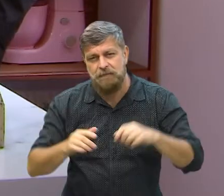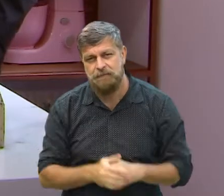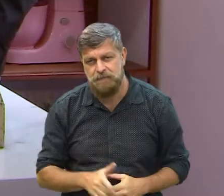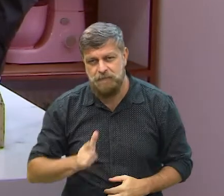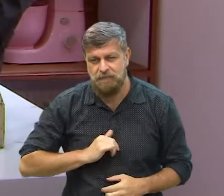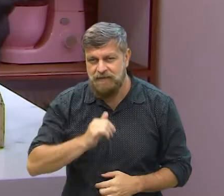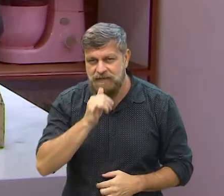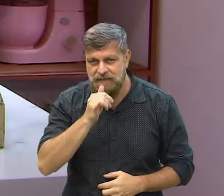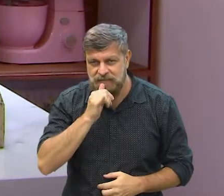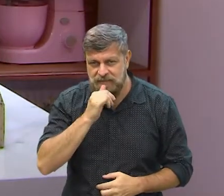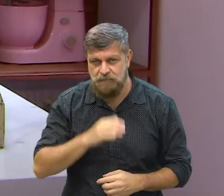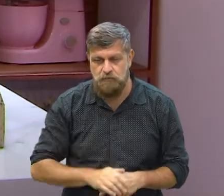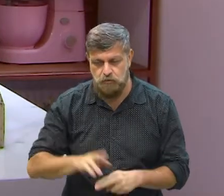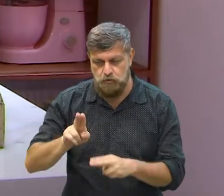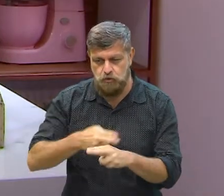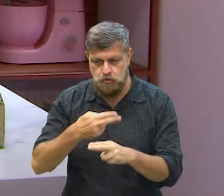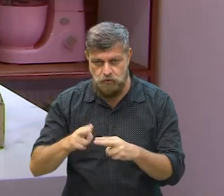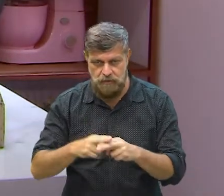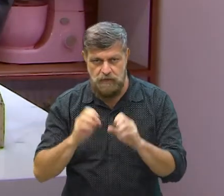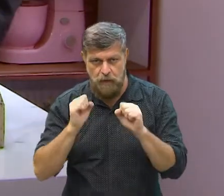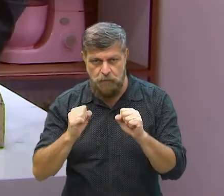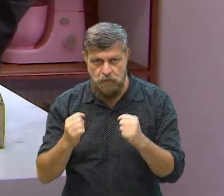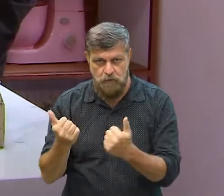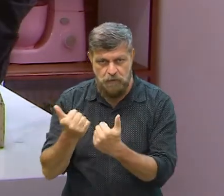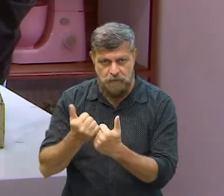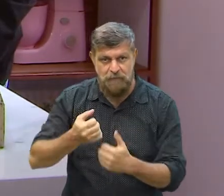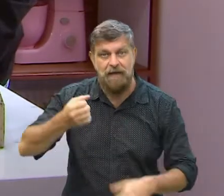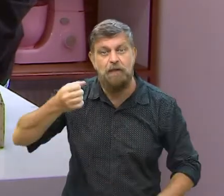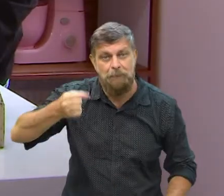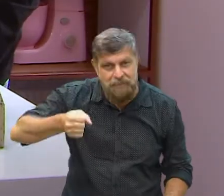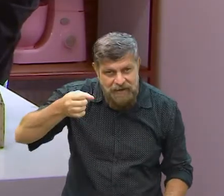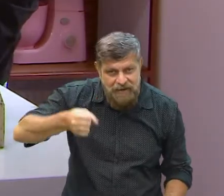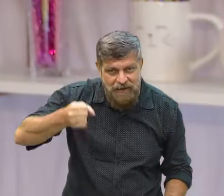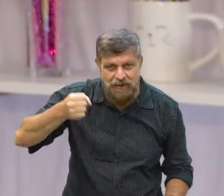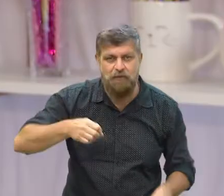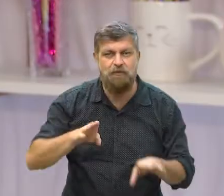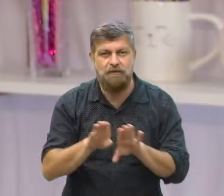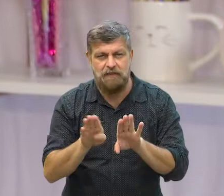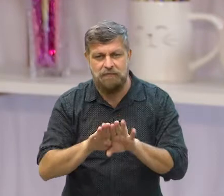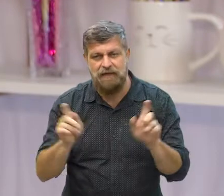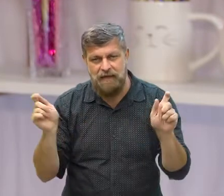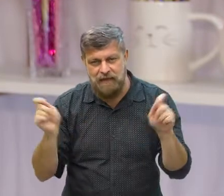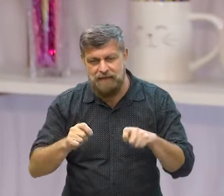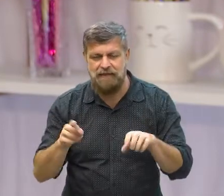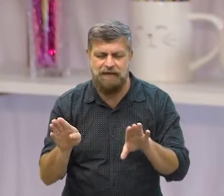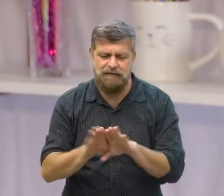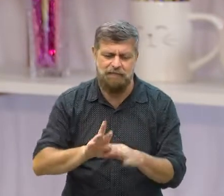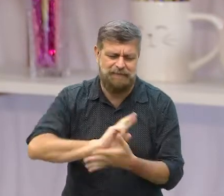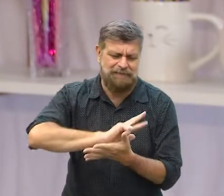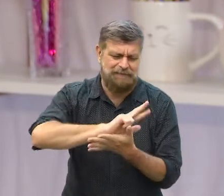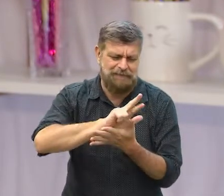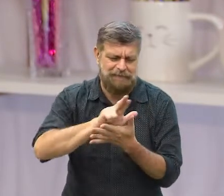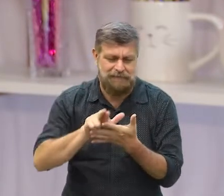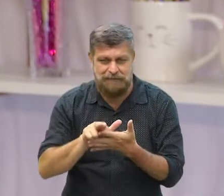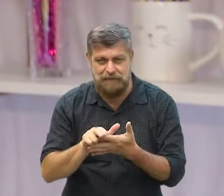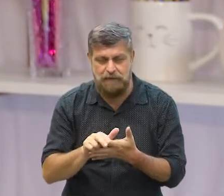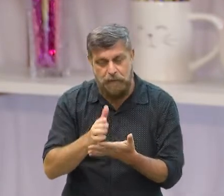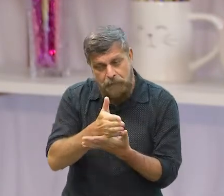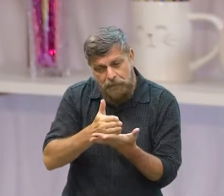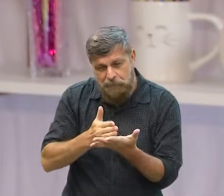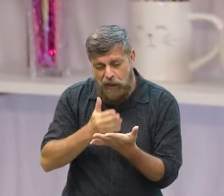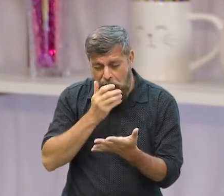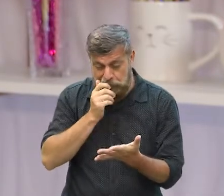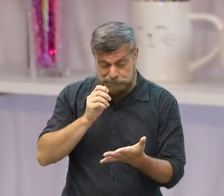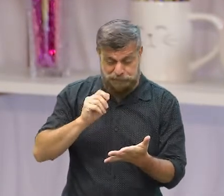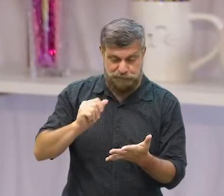na cobertura do chocolate, dá pra fazer branco? Dá para fazer branco, dá para fazer ao leite, dá para fazer meio amargo, dá para